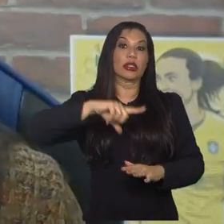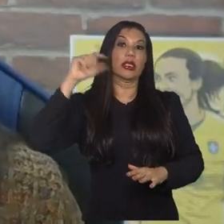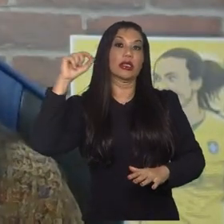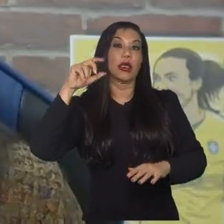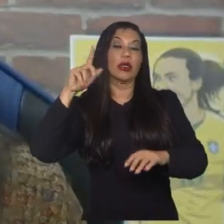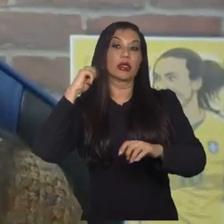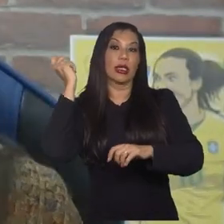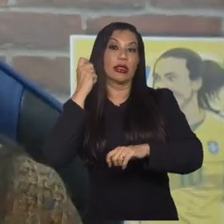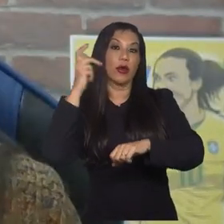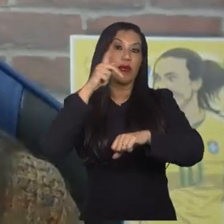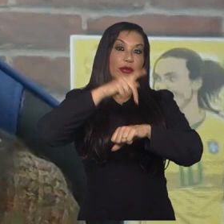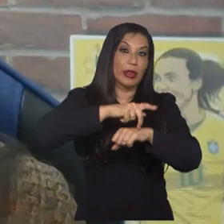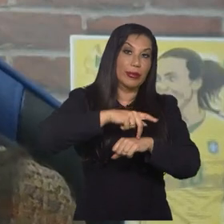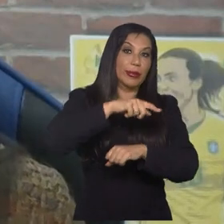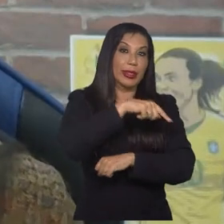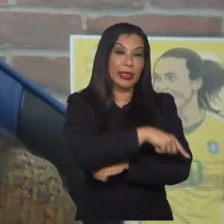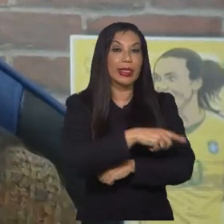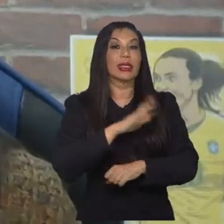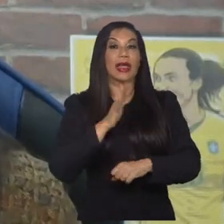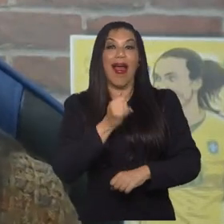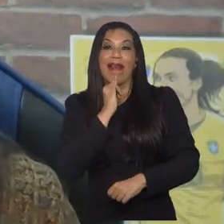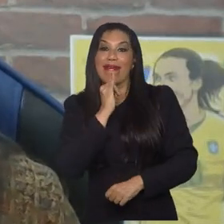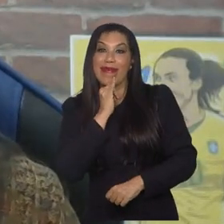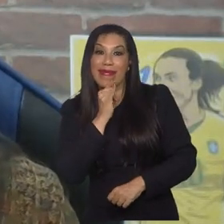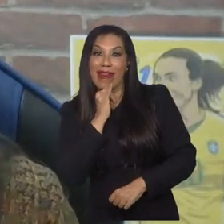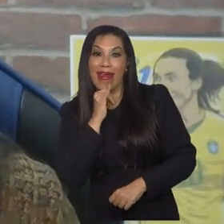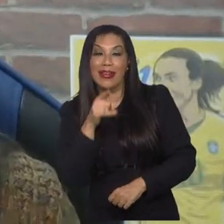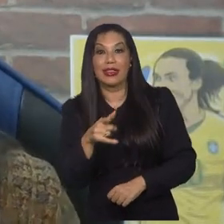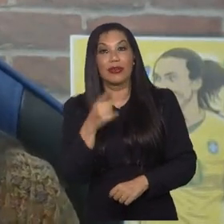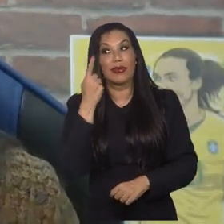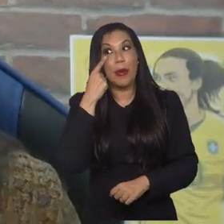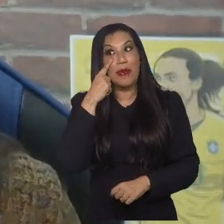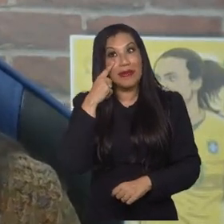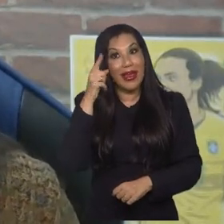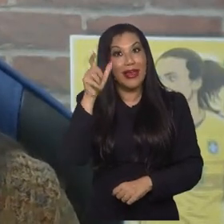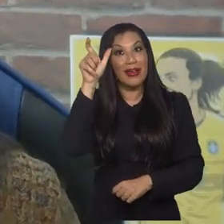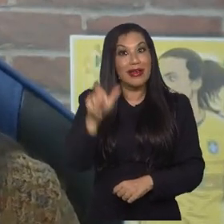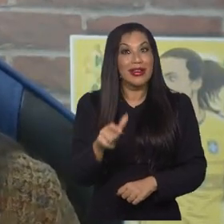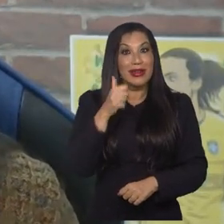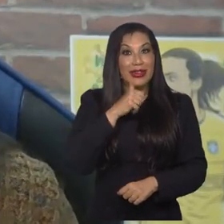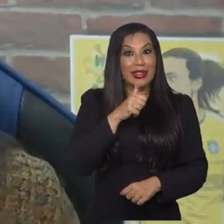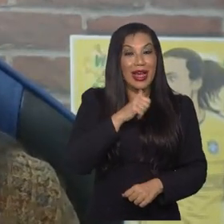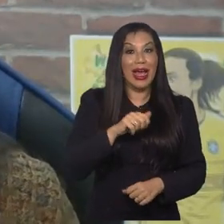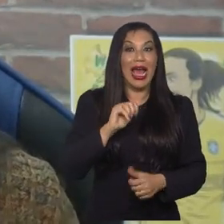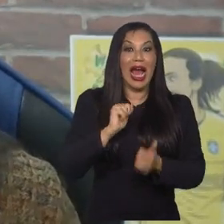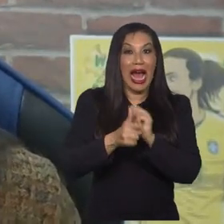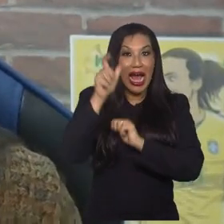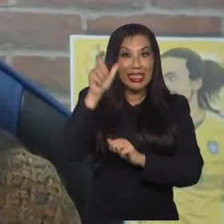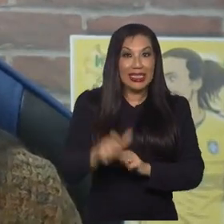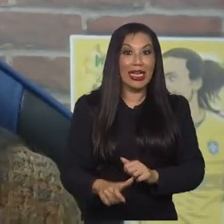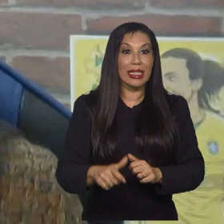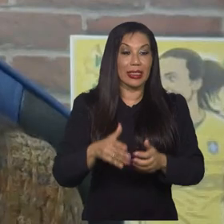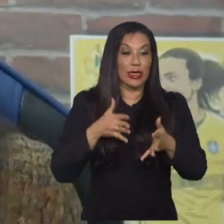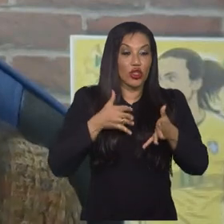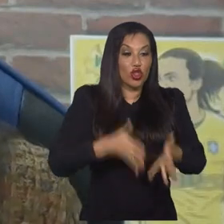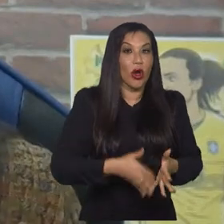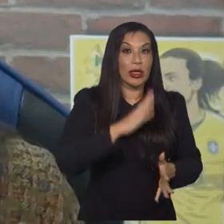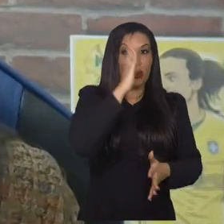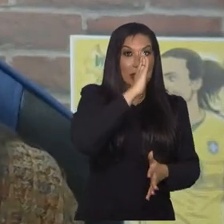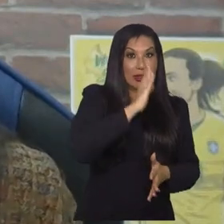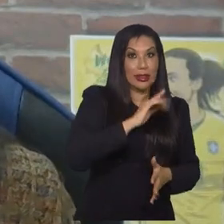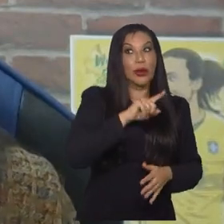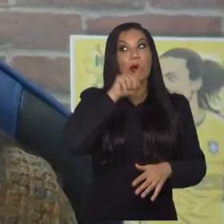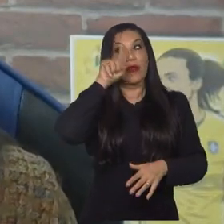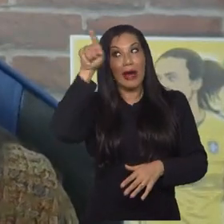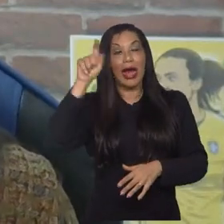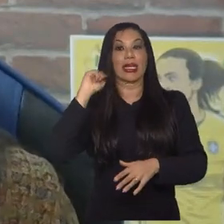seleção filipina, fez ali alguns amistosos. Então, vale a gente ficar de olho aí, quem sabe, uma atleta que atua em solo brasileiro disputar a